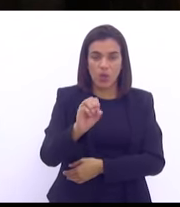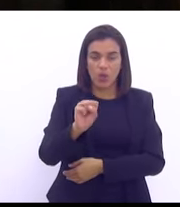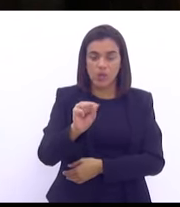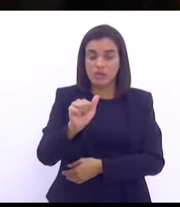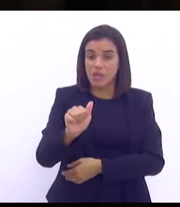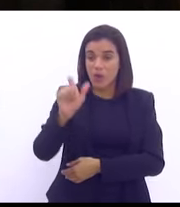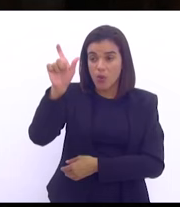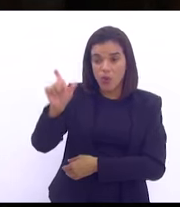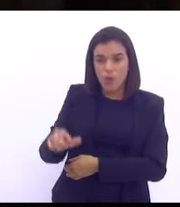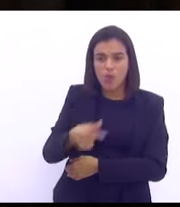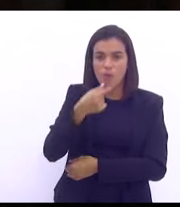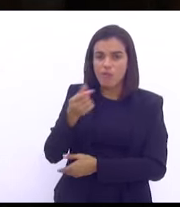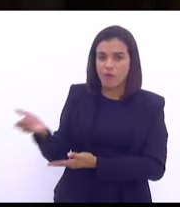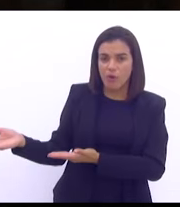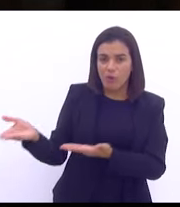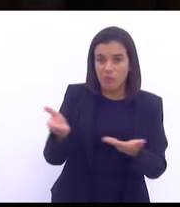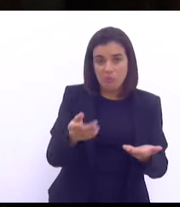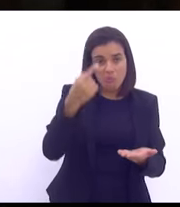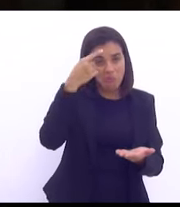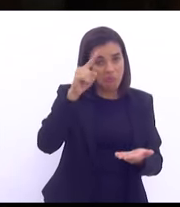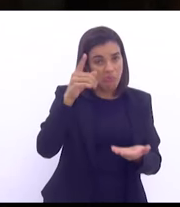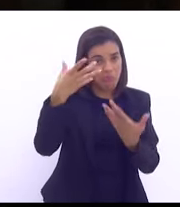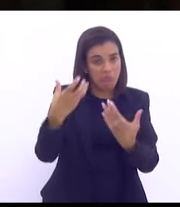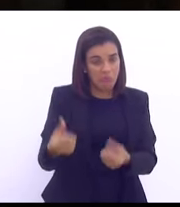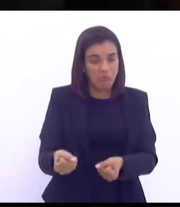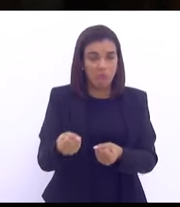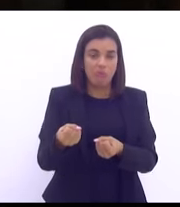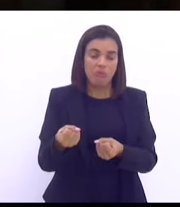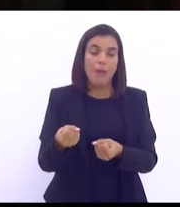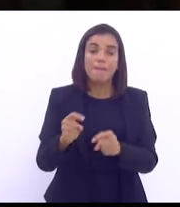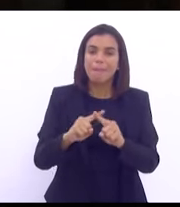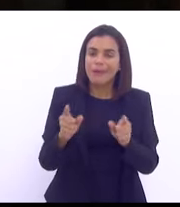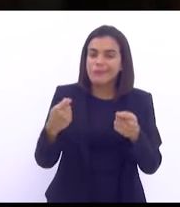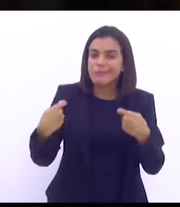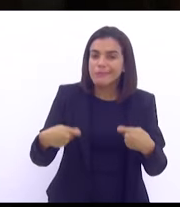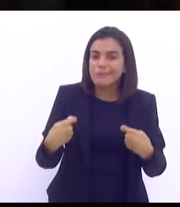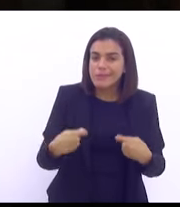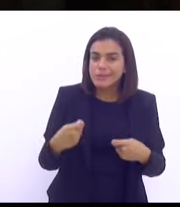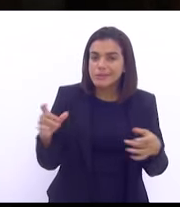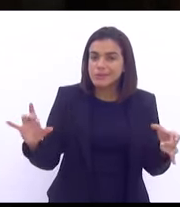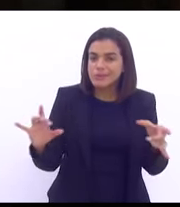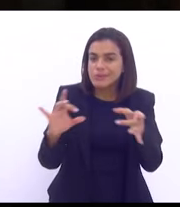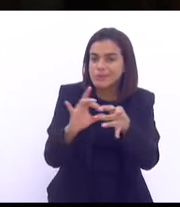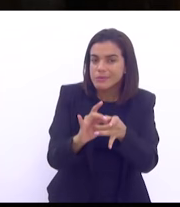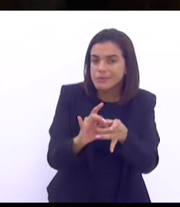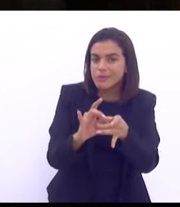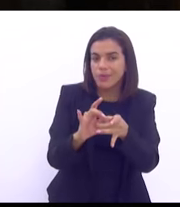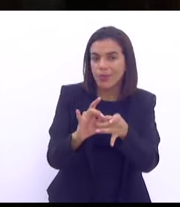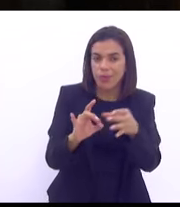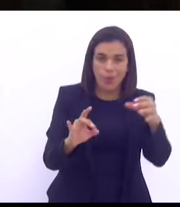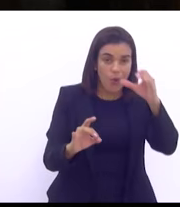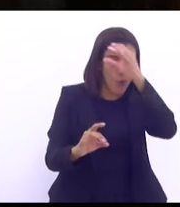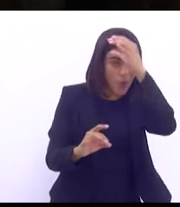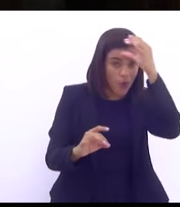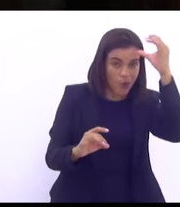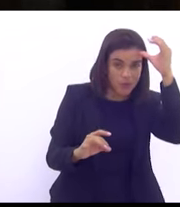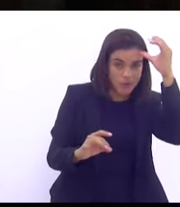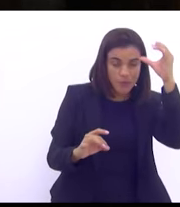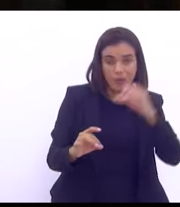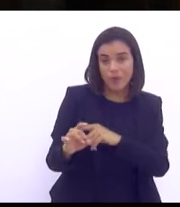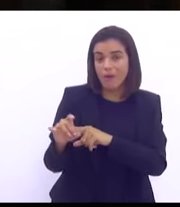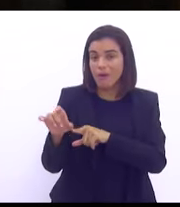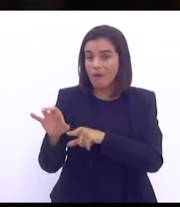foi convidado, não sei se vai aceitar. Mas é preciso que o elo consumidor